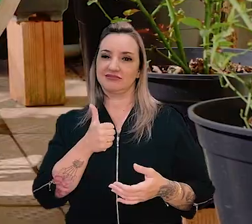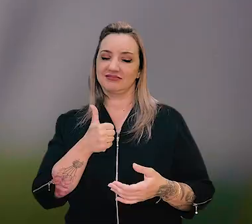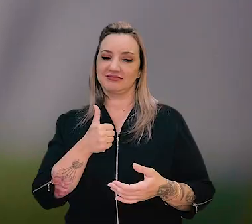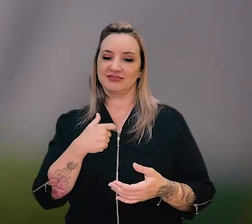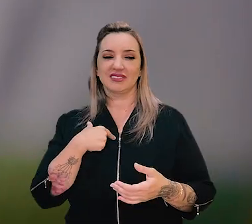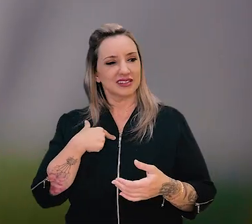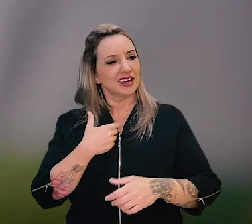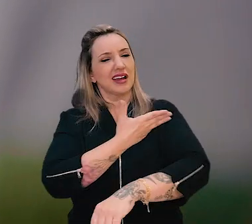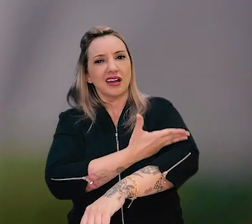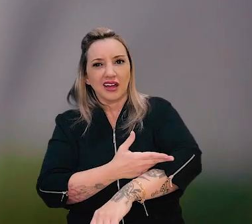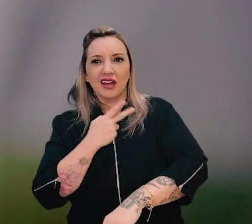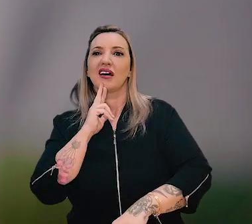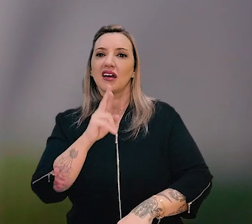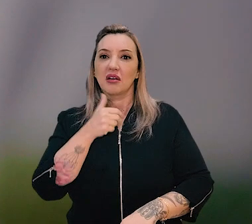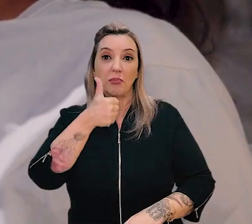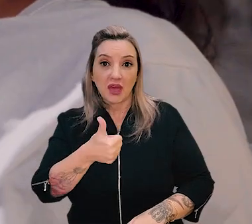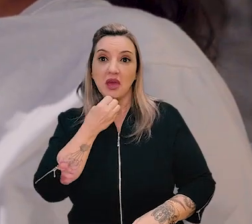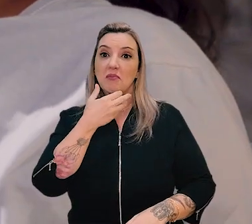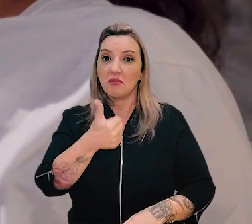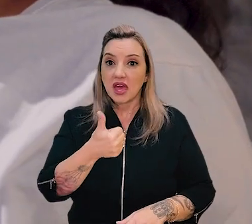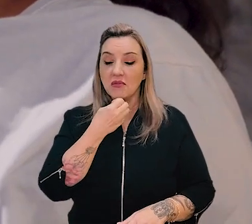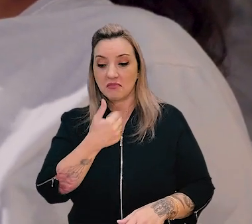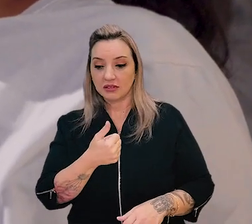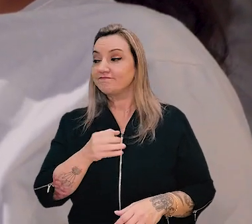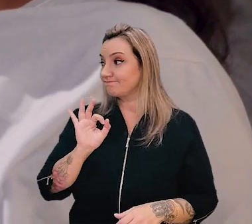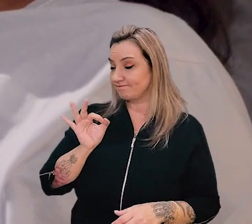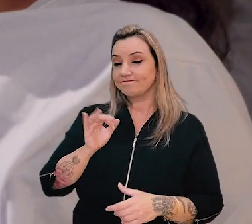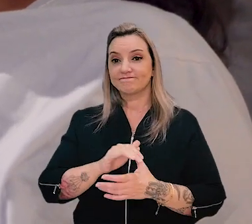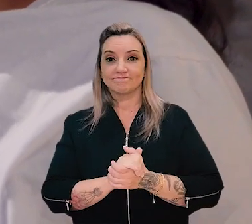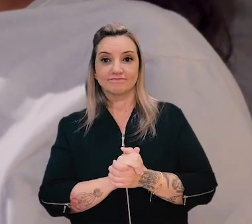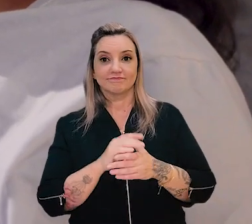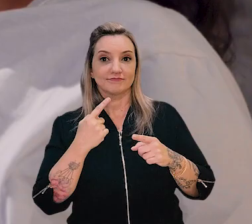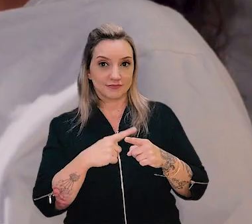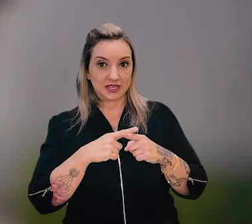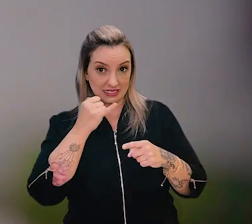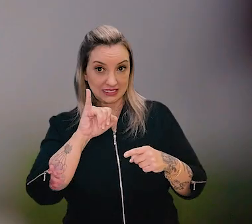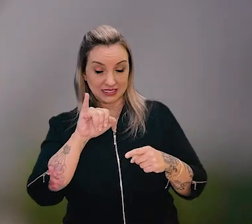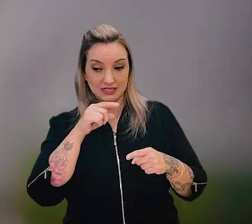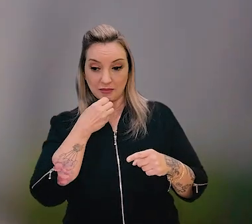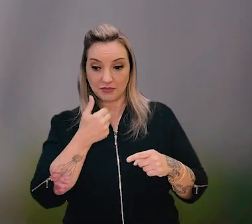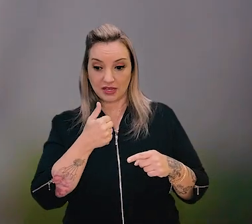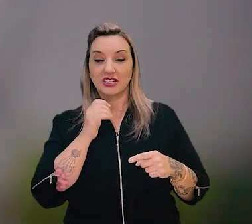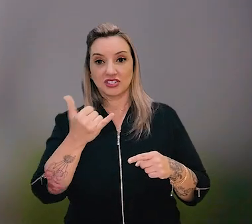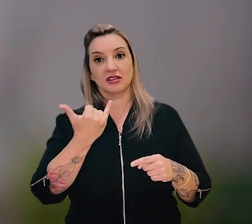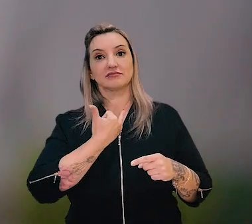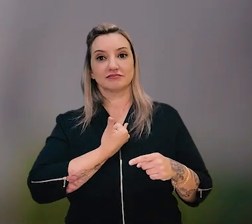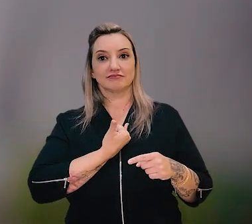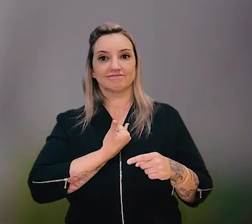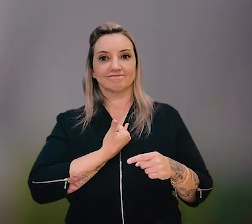Que mania que a gente tem de falar que tá tudo bem, né? É. Até porque se você tivesse com dor de dente, já teria me